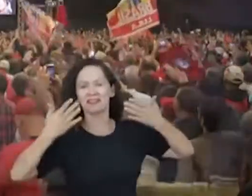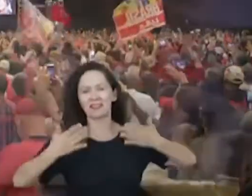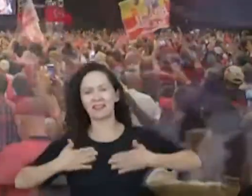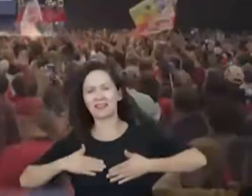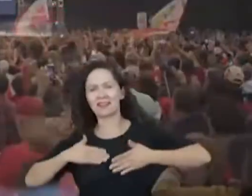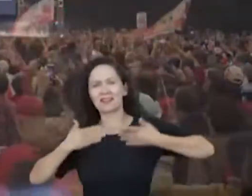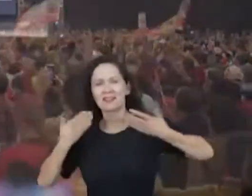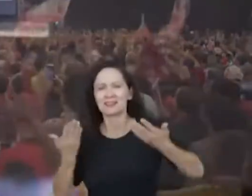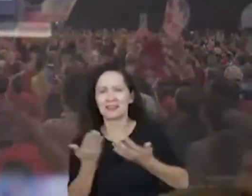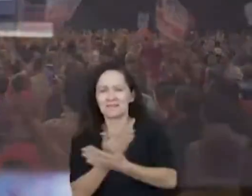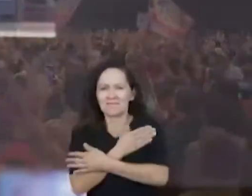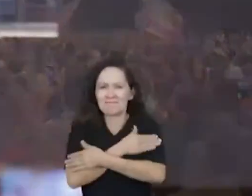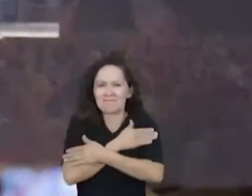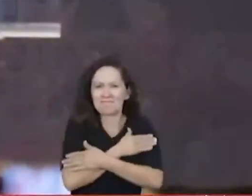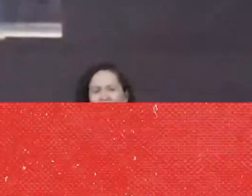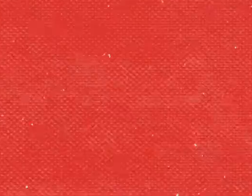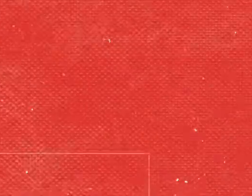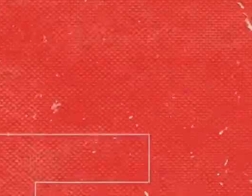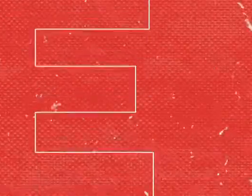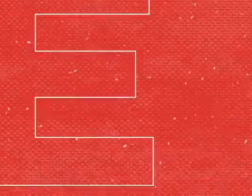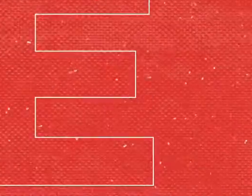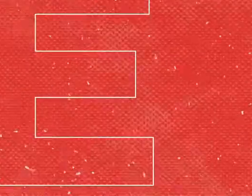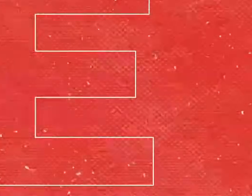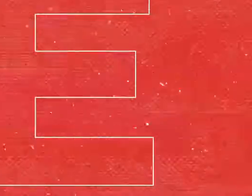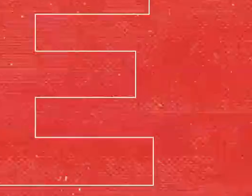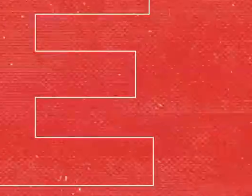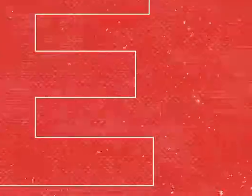lá E aí